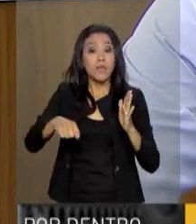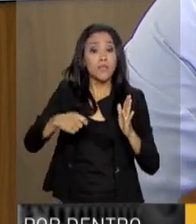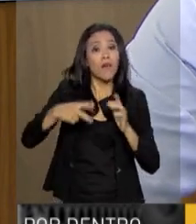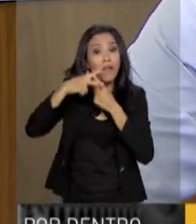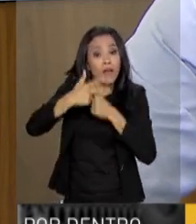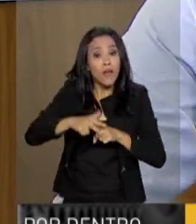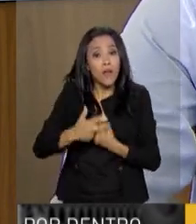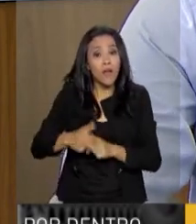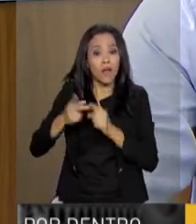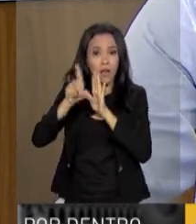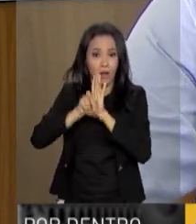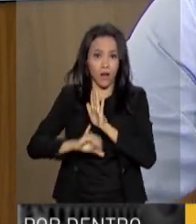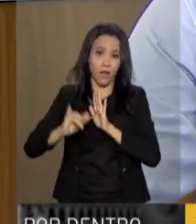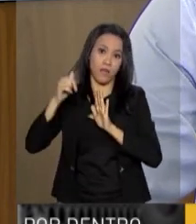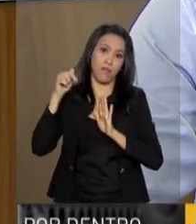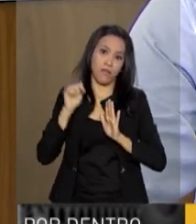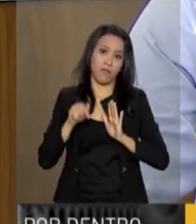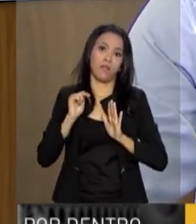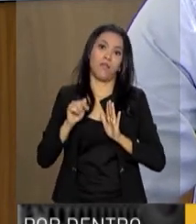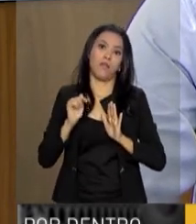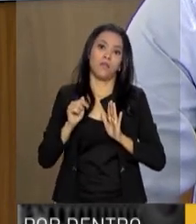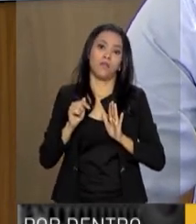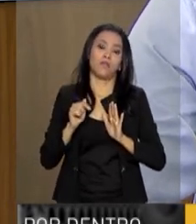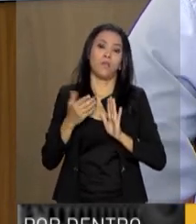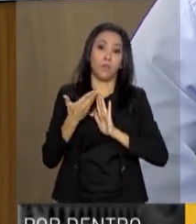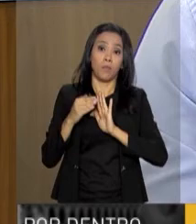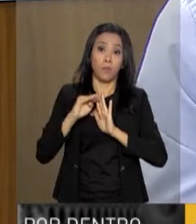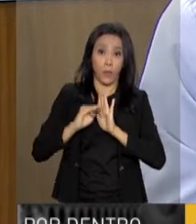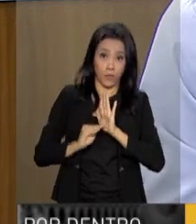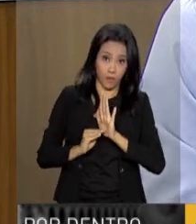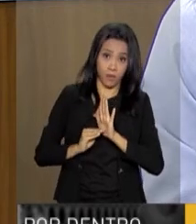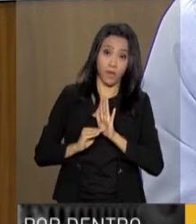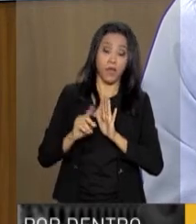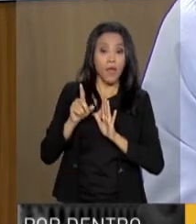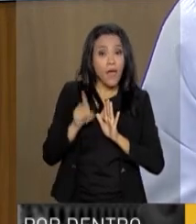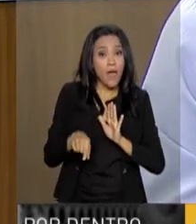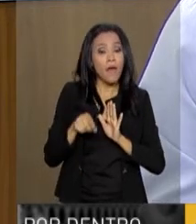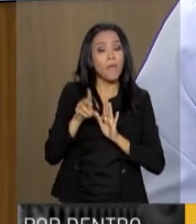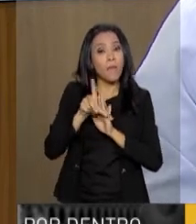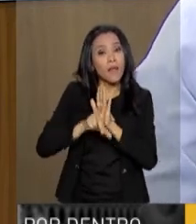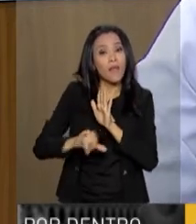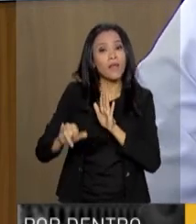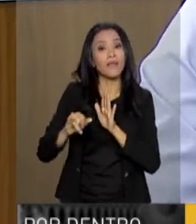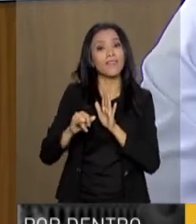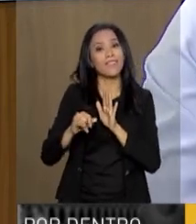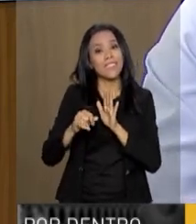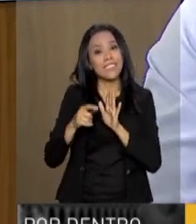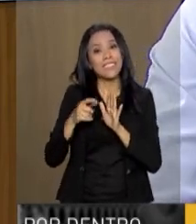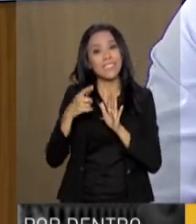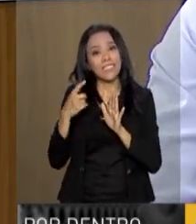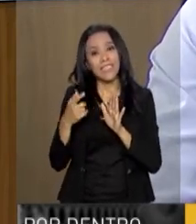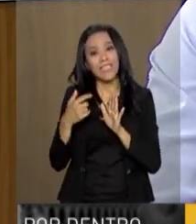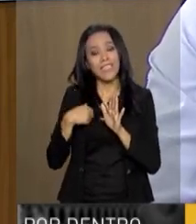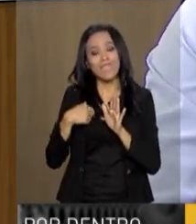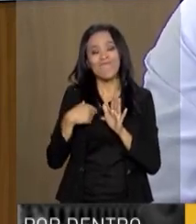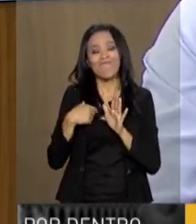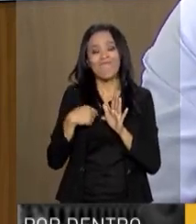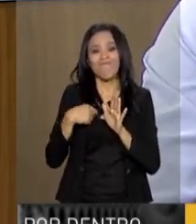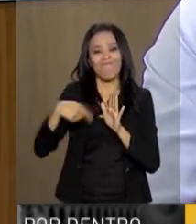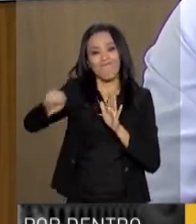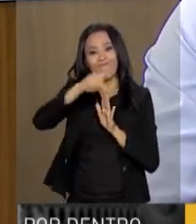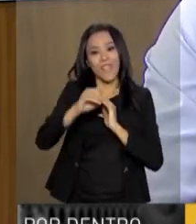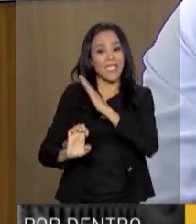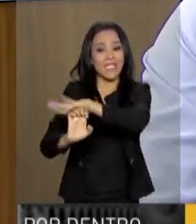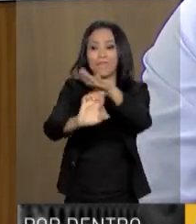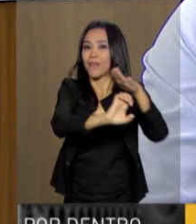o a lei do essa lei é uma lei que ainda está sendo muito descumprida por empresários